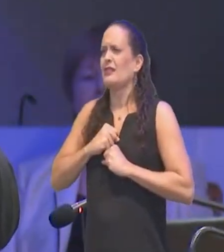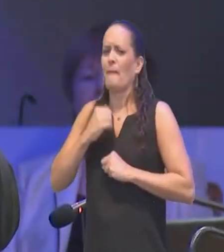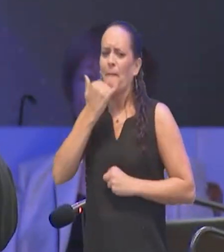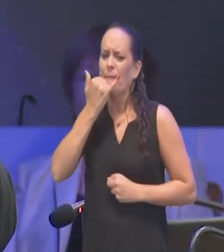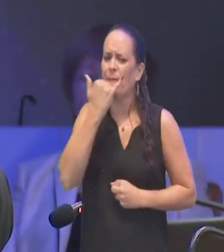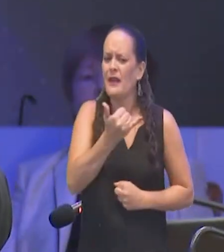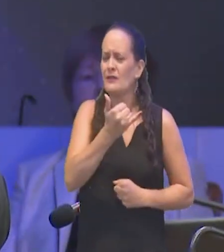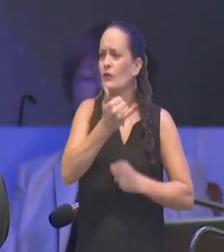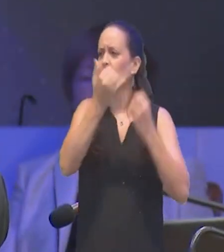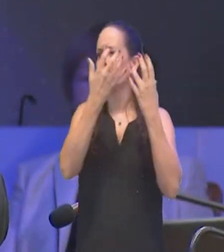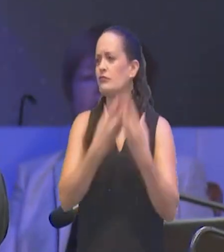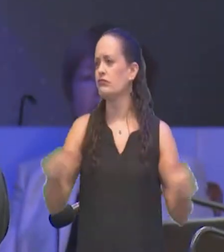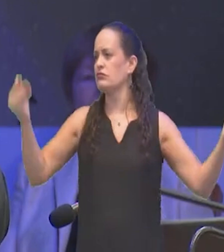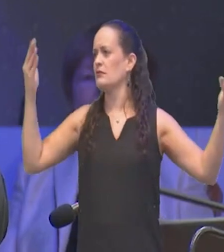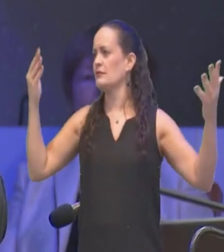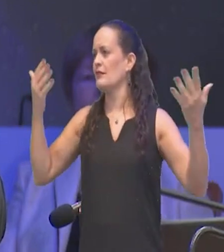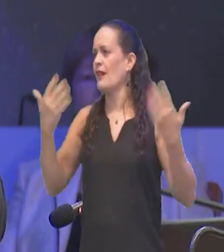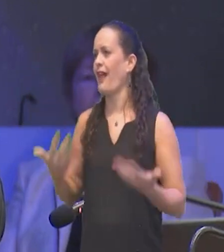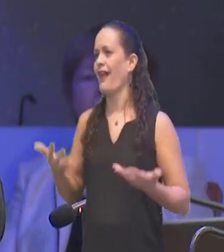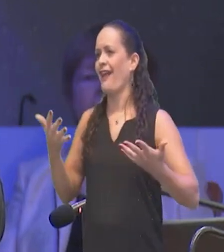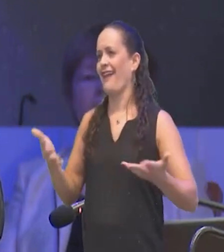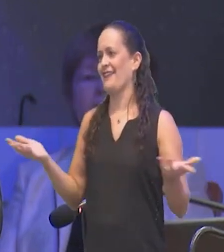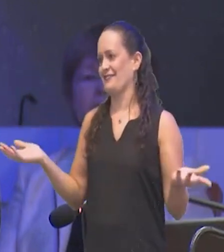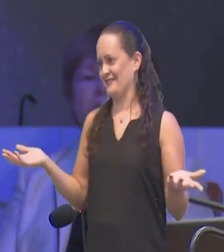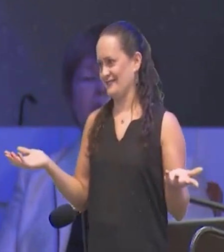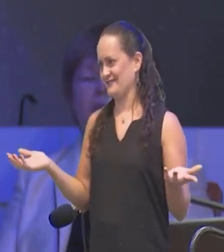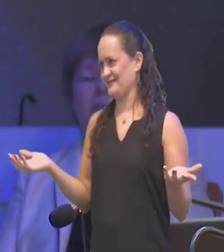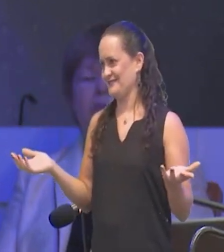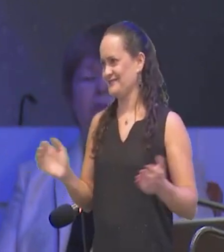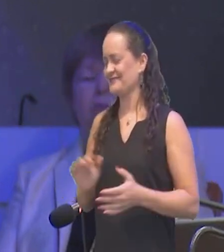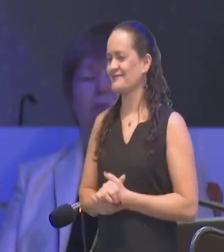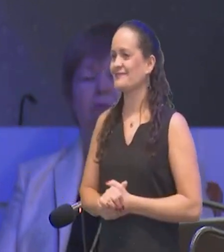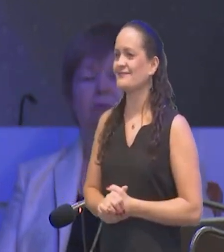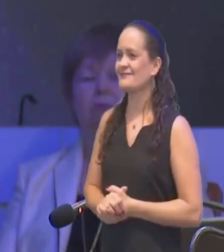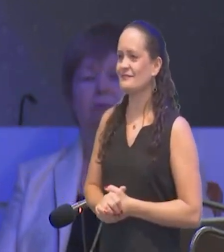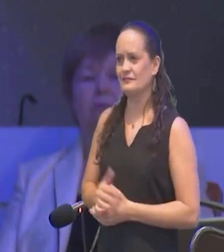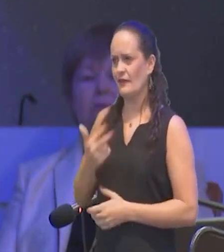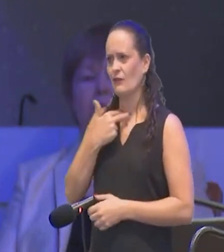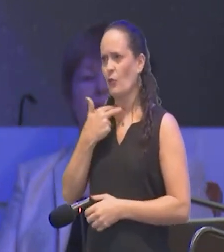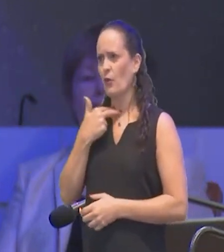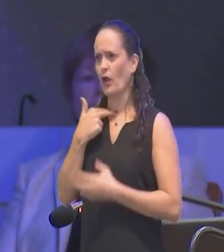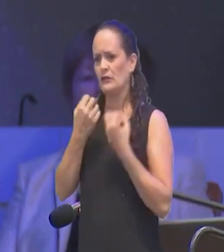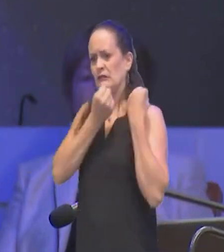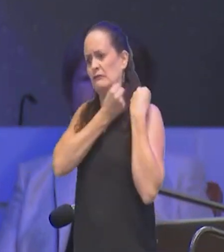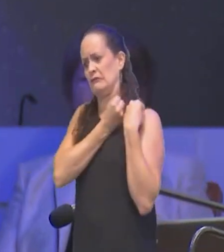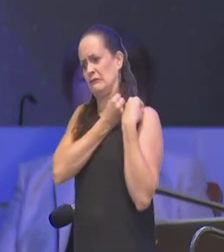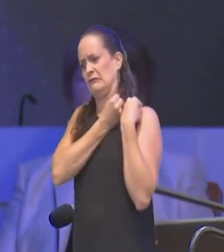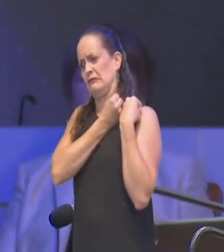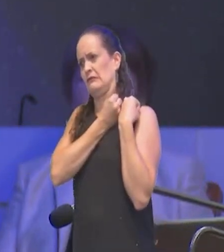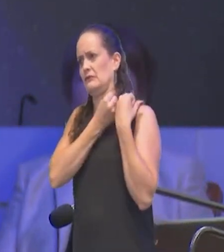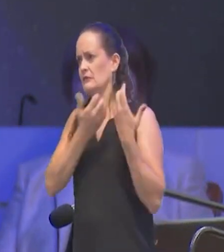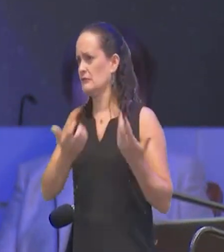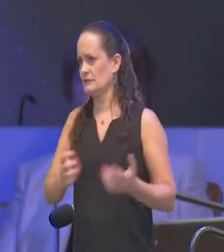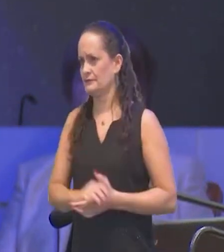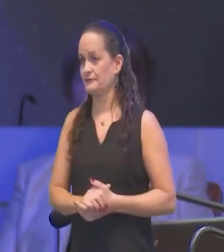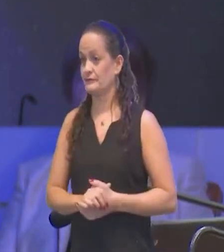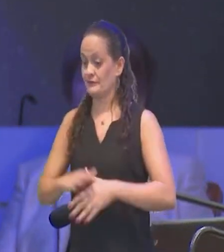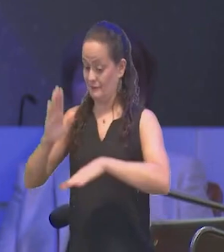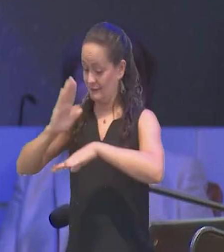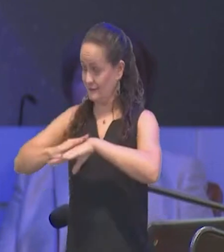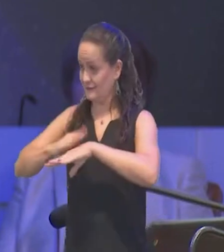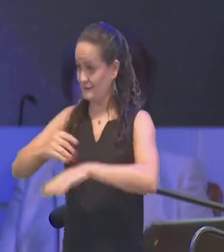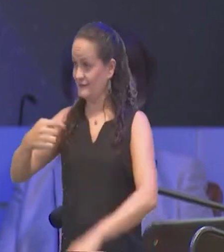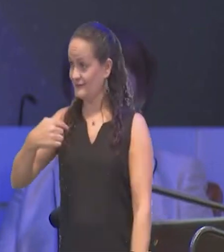não se pode carregar isso para a vida toda, queridos, não pode. Se depender de